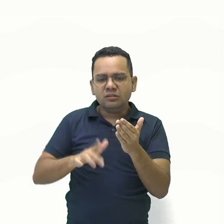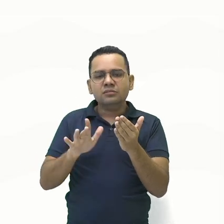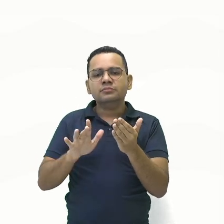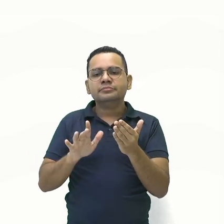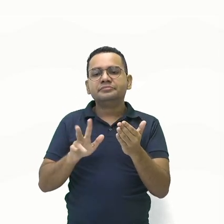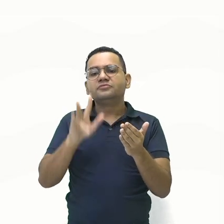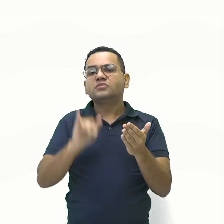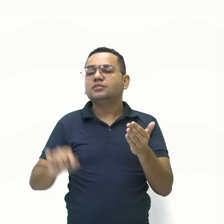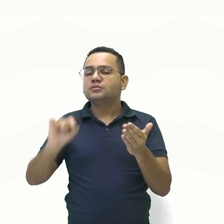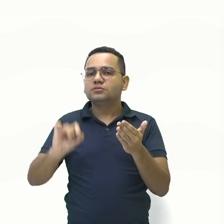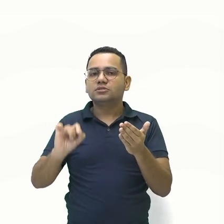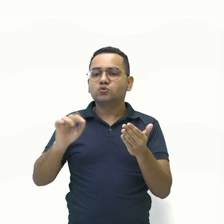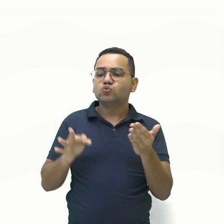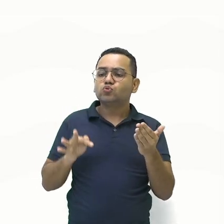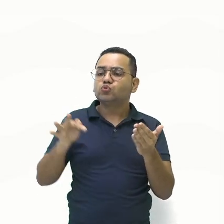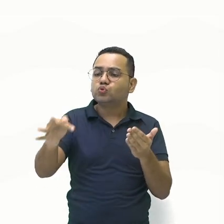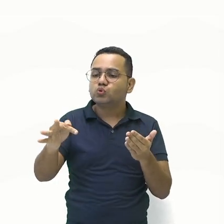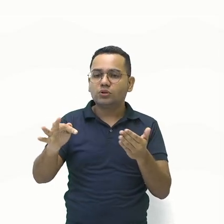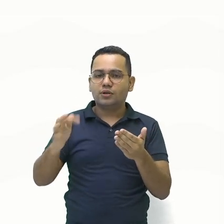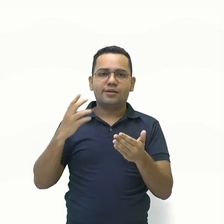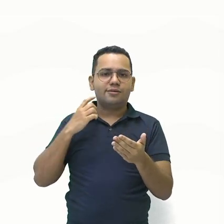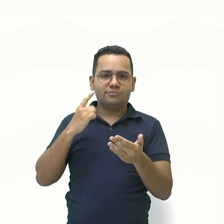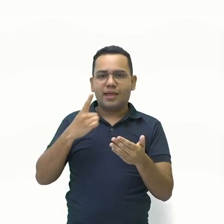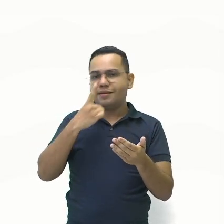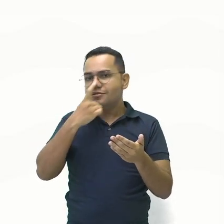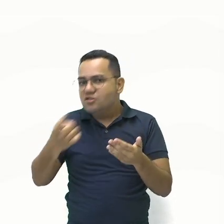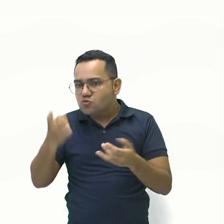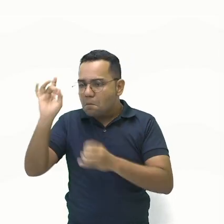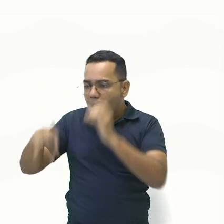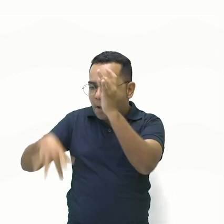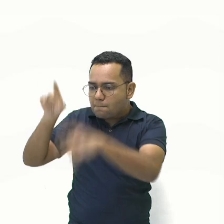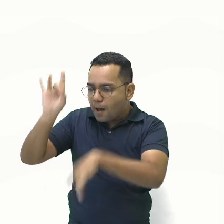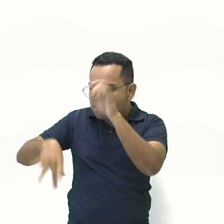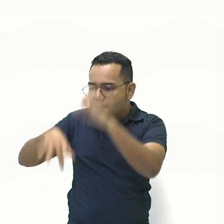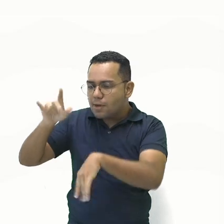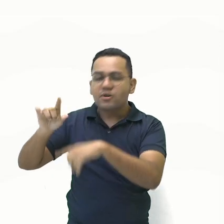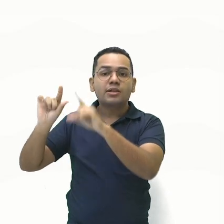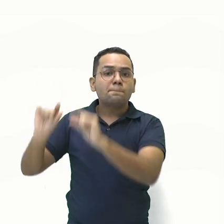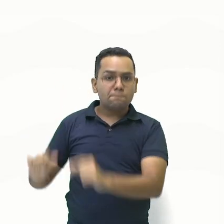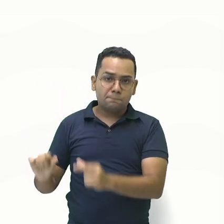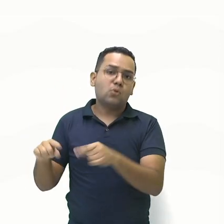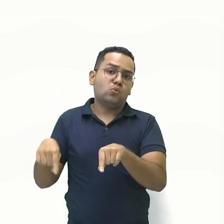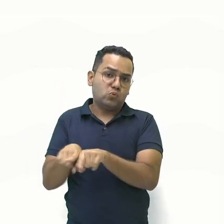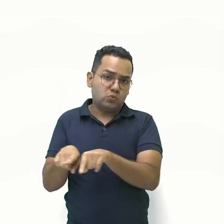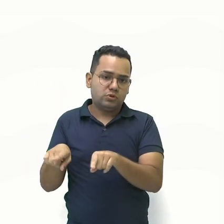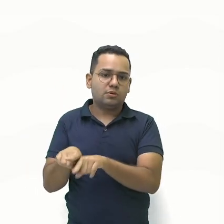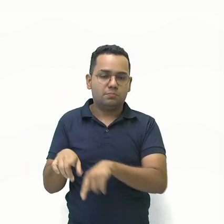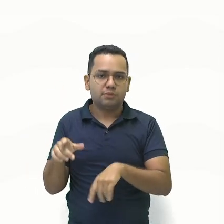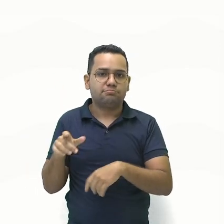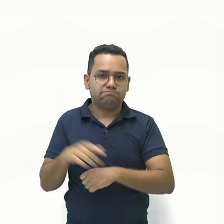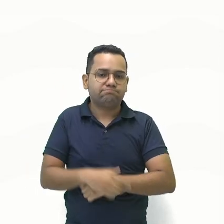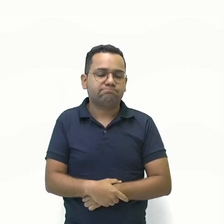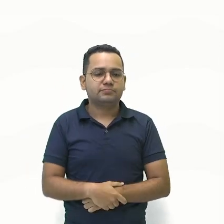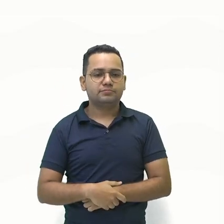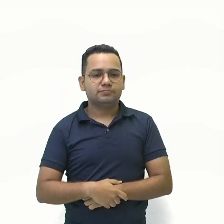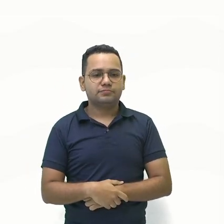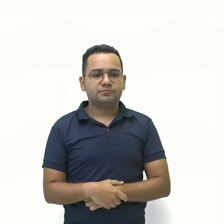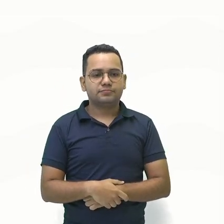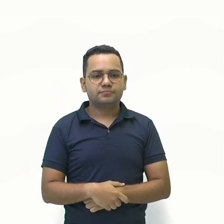a quantidade de lixo que são enviados ali para os aterros, certo?